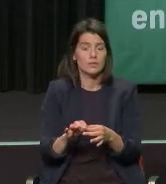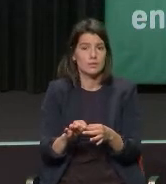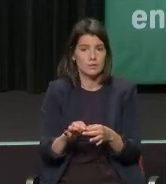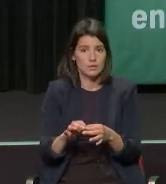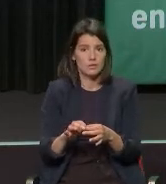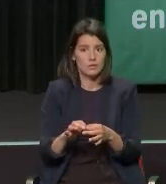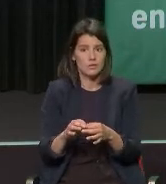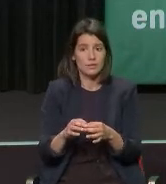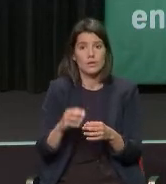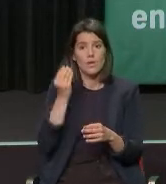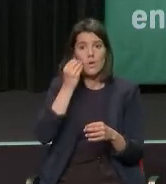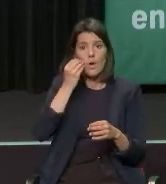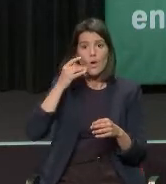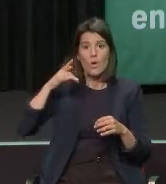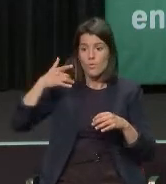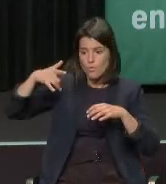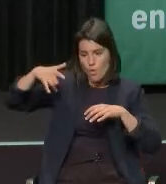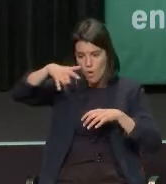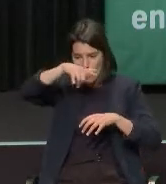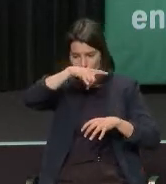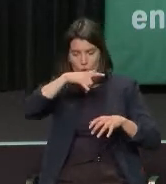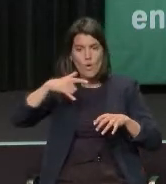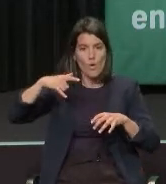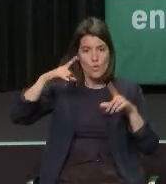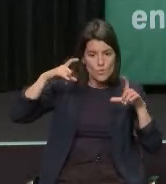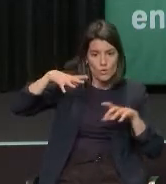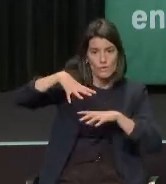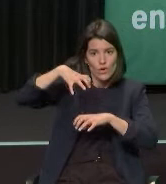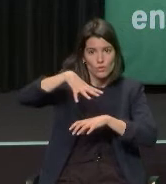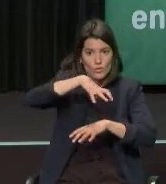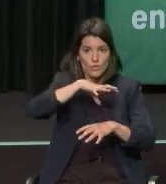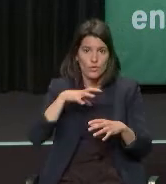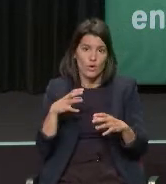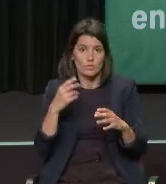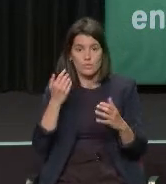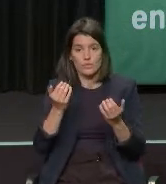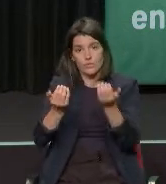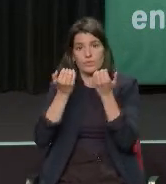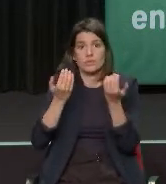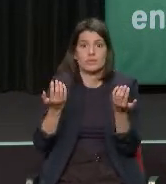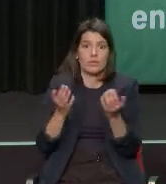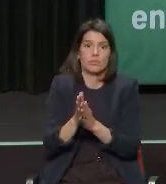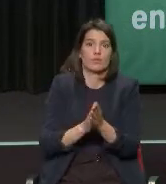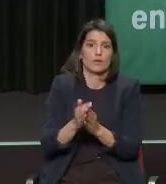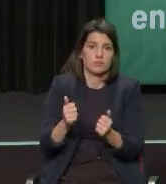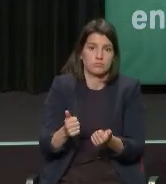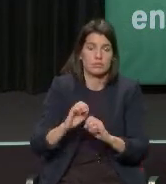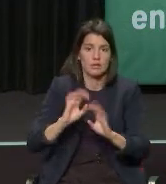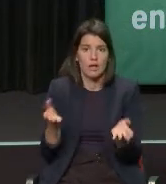aos usos das imagens de satélite é, evidentemente, uma informação claramente a privilegiar. Para além